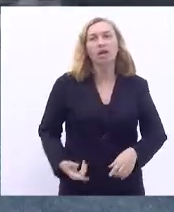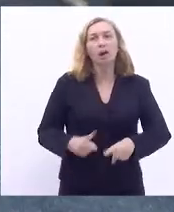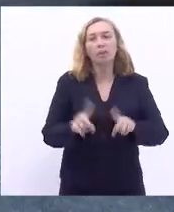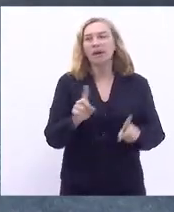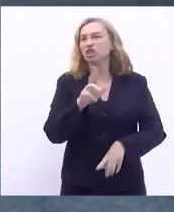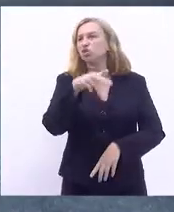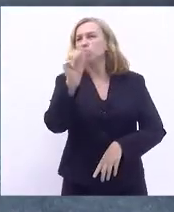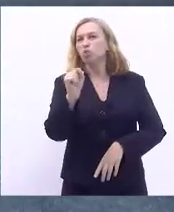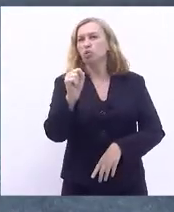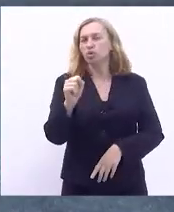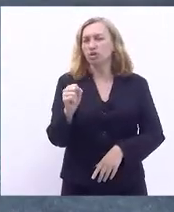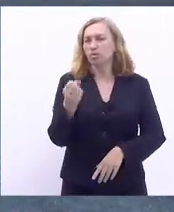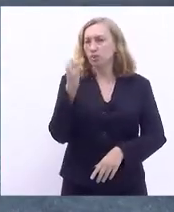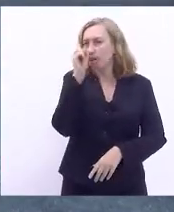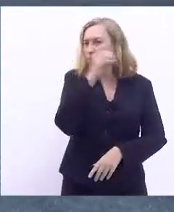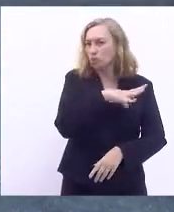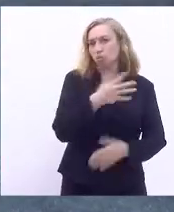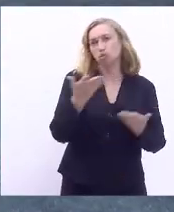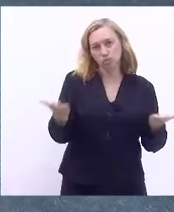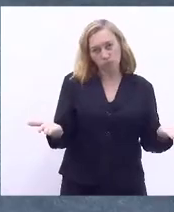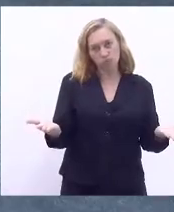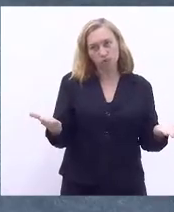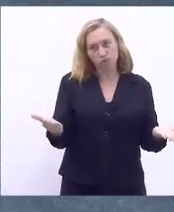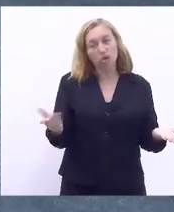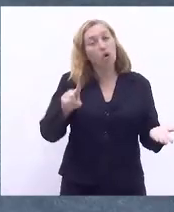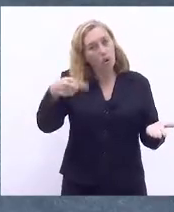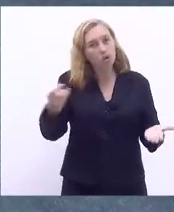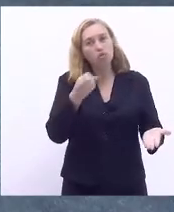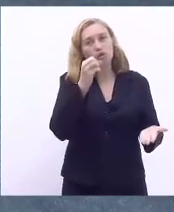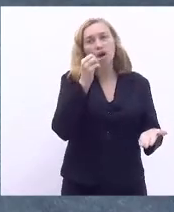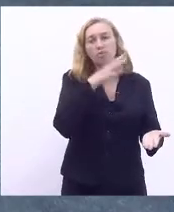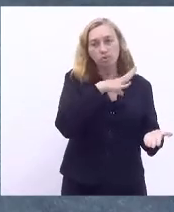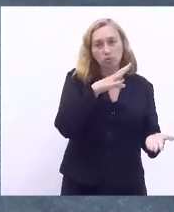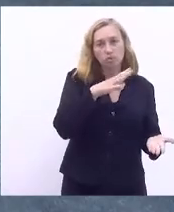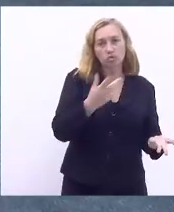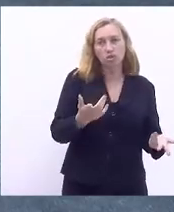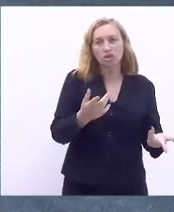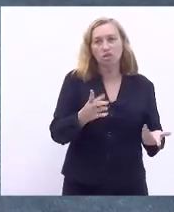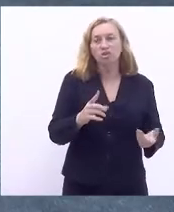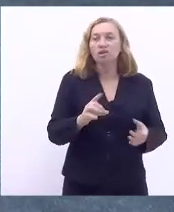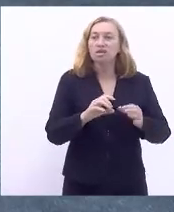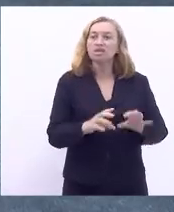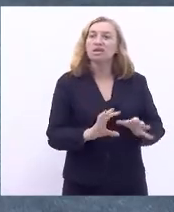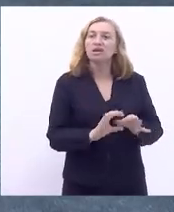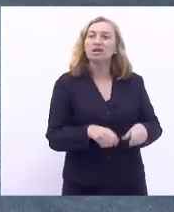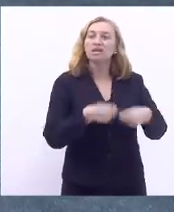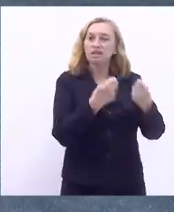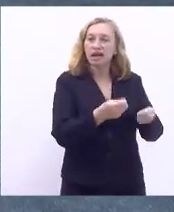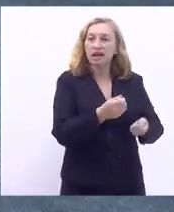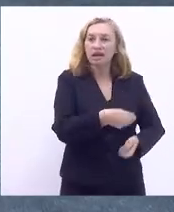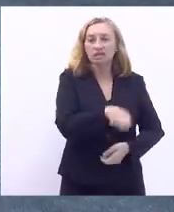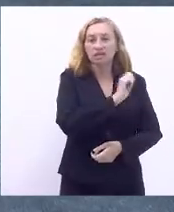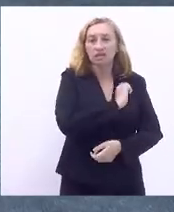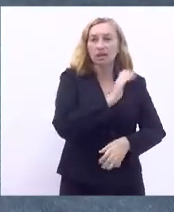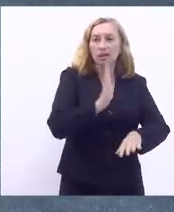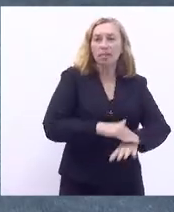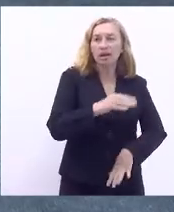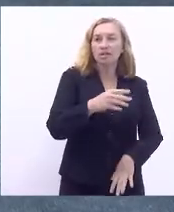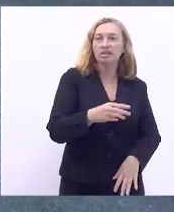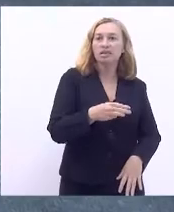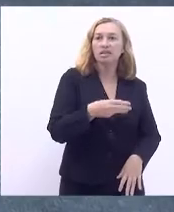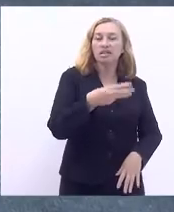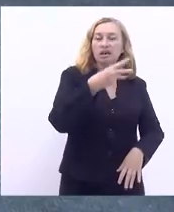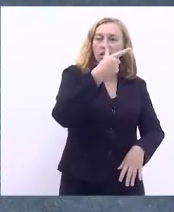nunca esperava um absurdo como esse. Esperava outro absurdo. Não você dá a isenção fiscal por mais, até